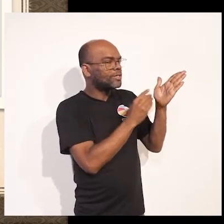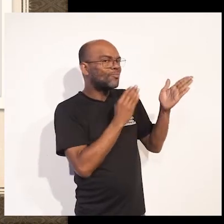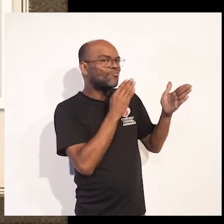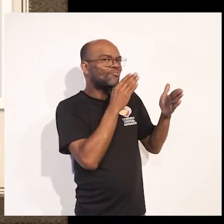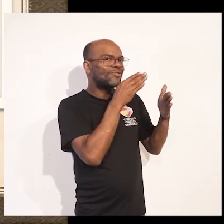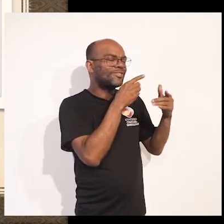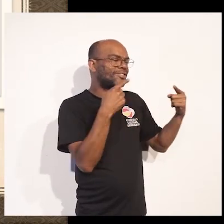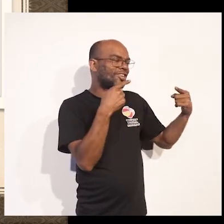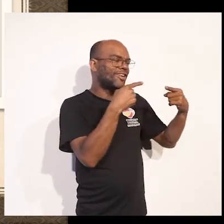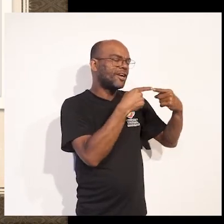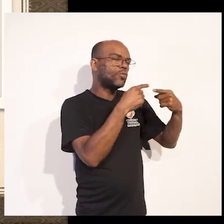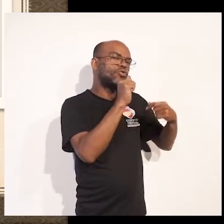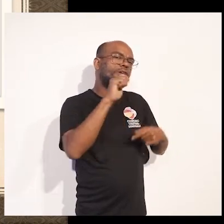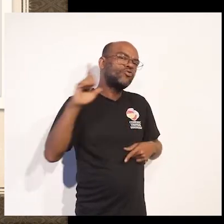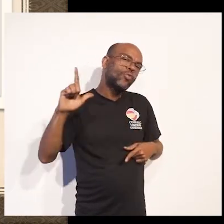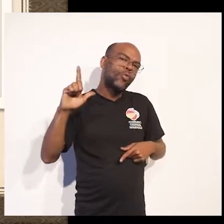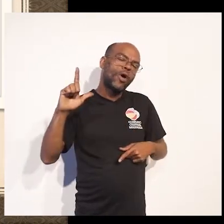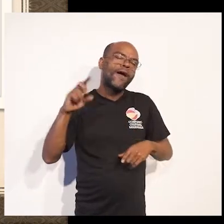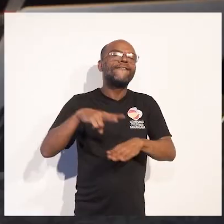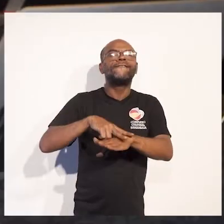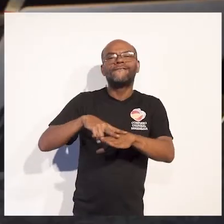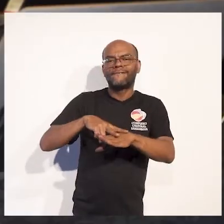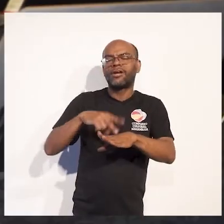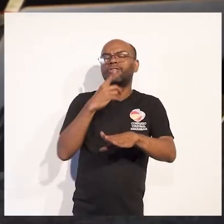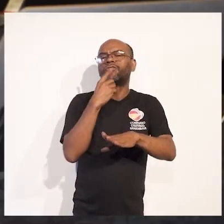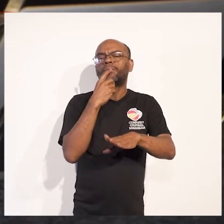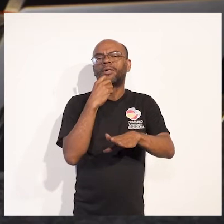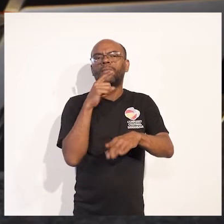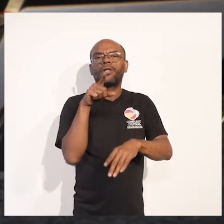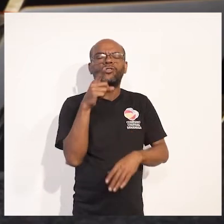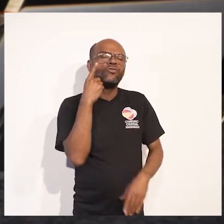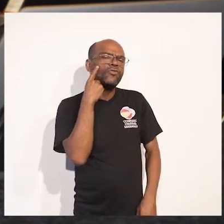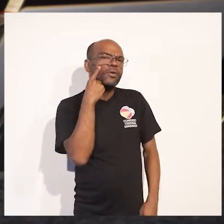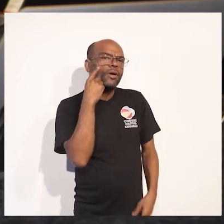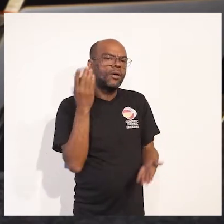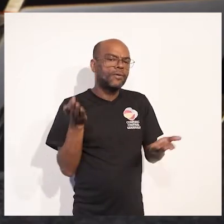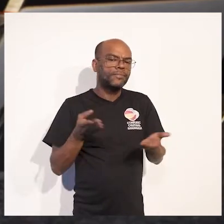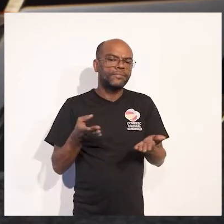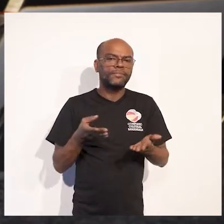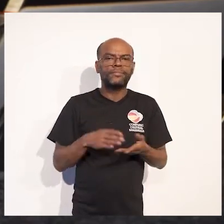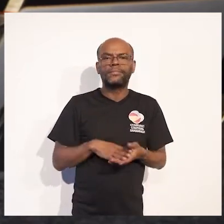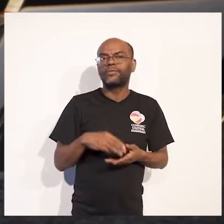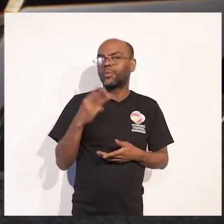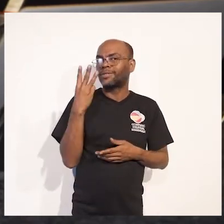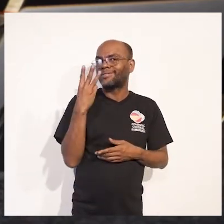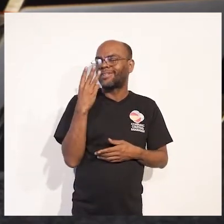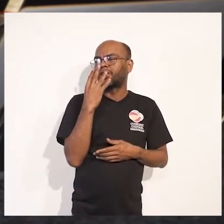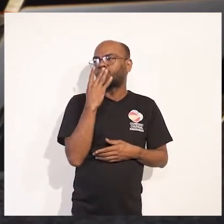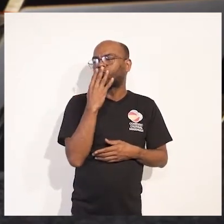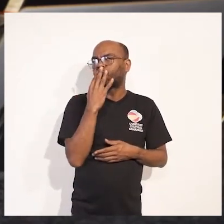chegando de azul, verde e vermelho. A gente acabou de ver que essas são as três